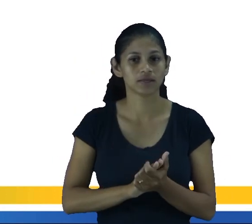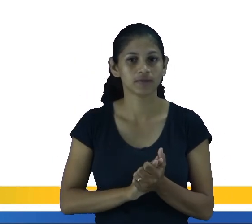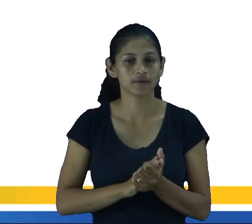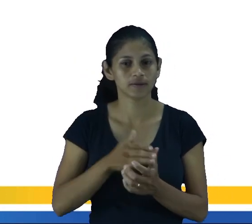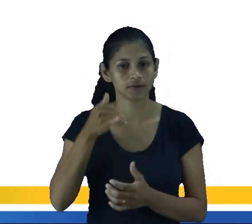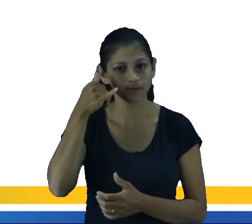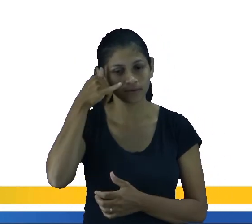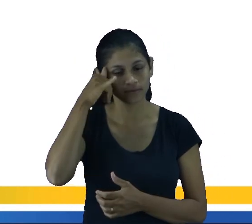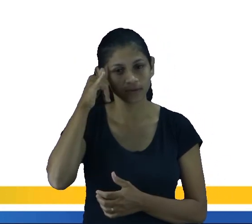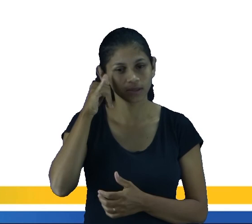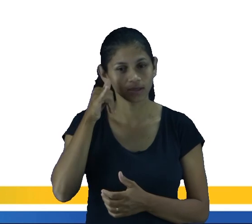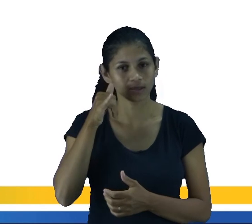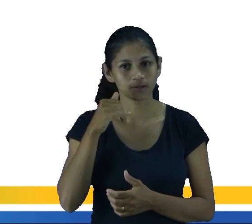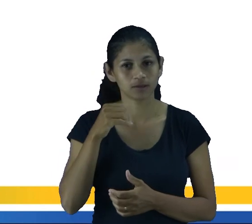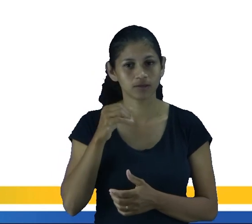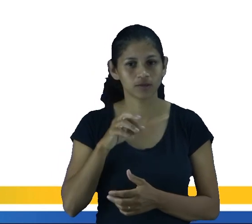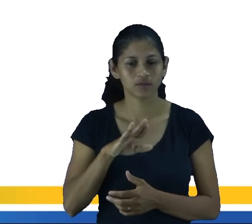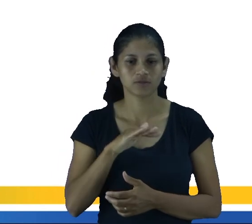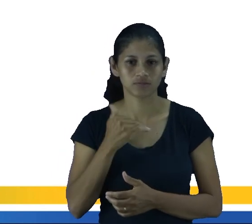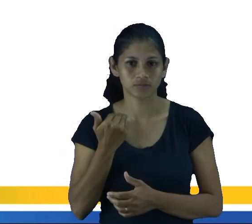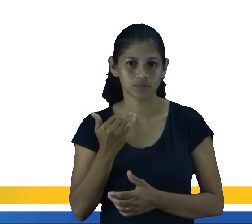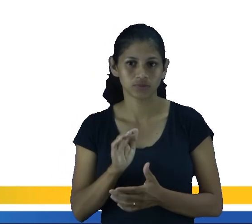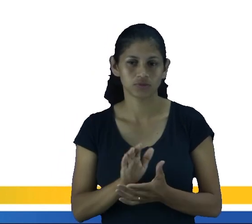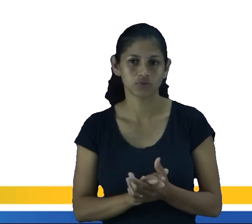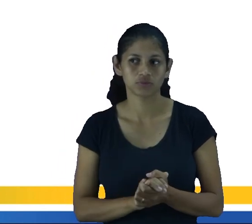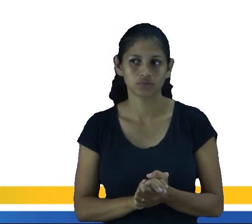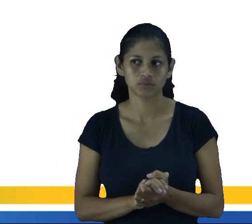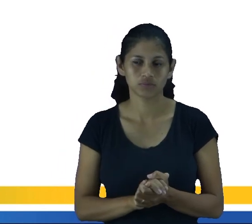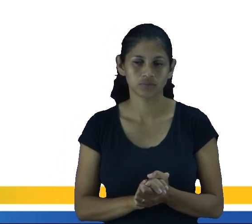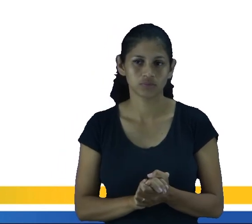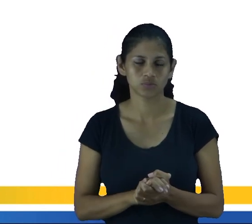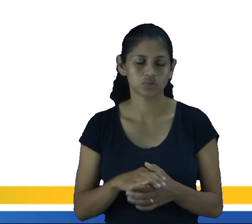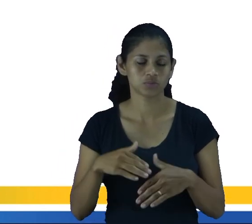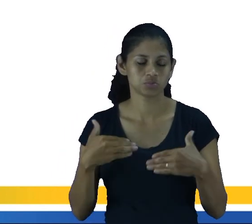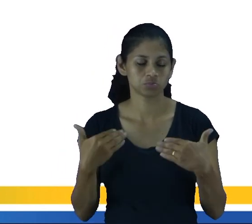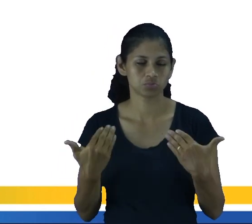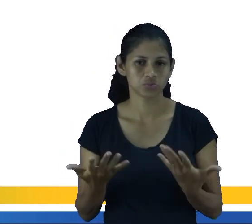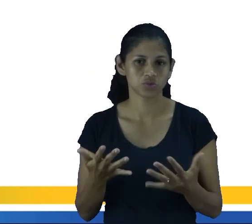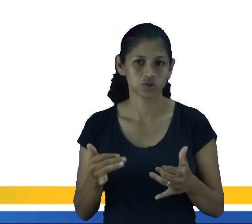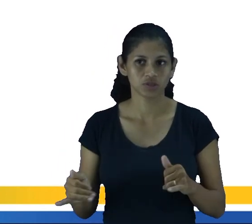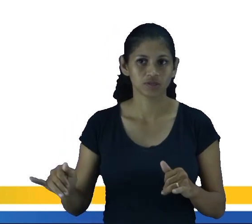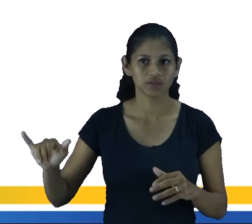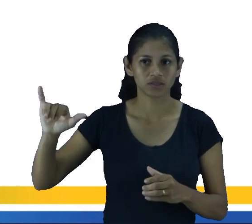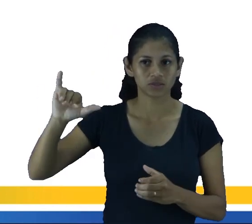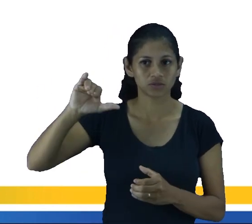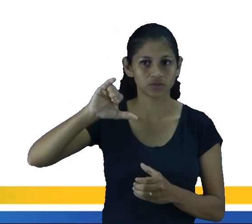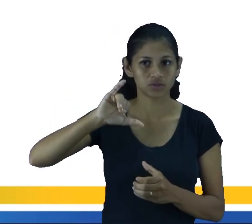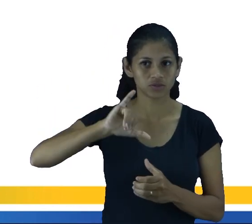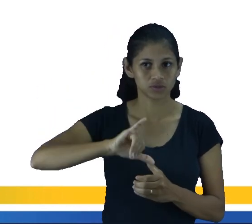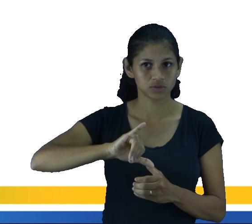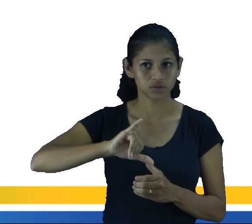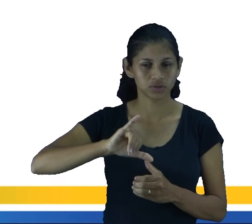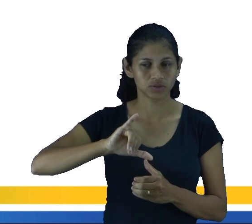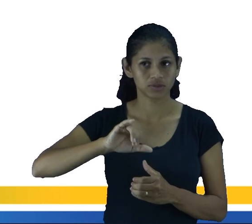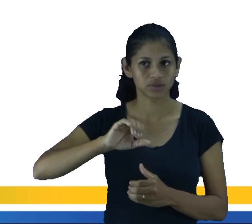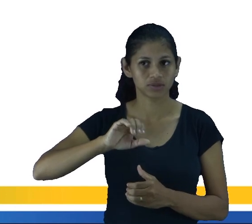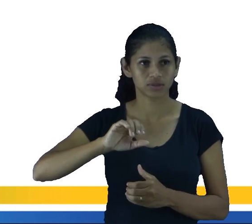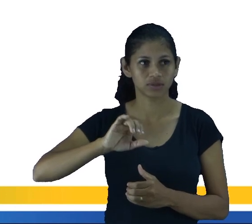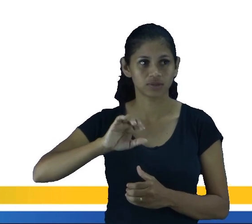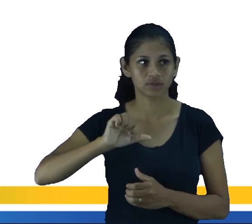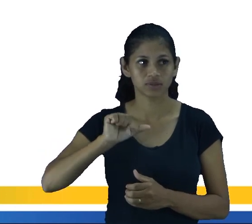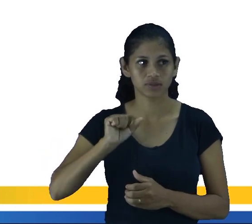e após filtrar para separar os compostos insolúveis de bário. Então, a gente vai adicionar a solução lá de